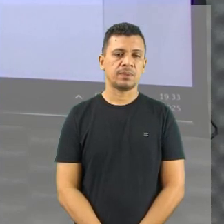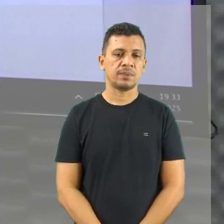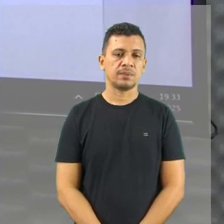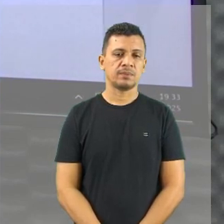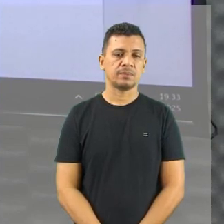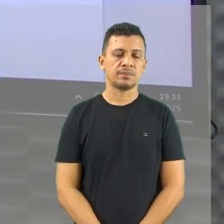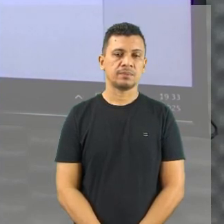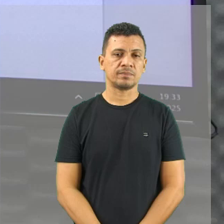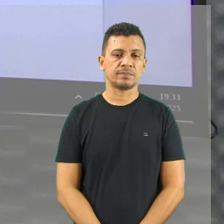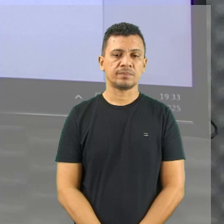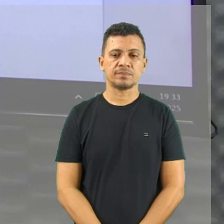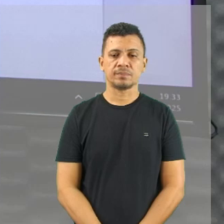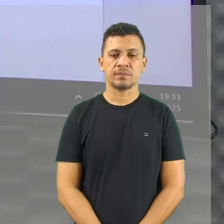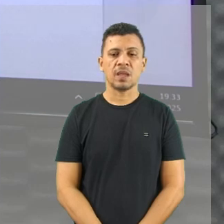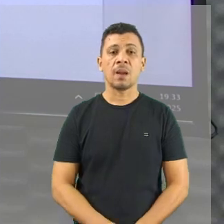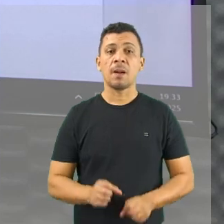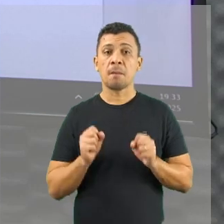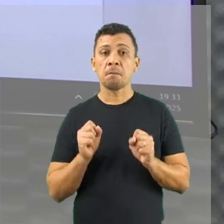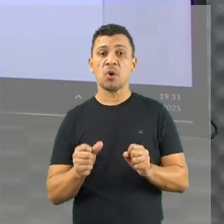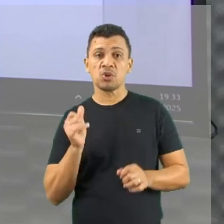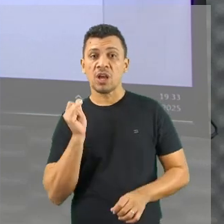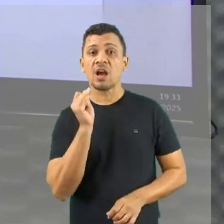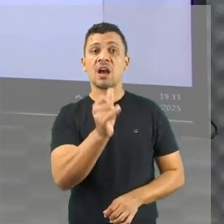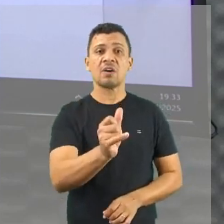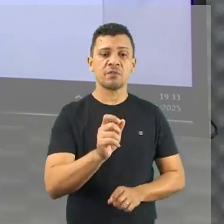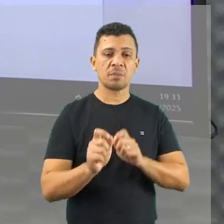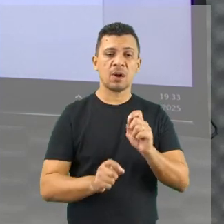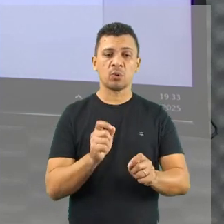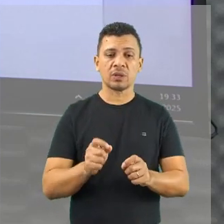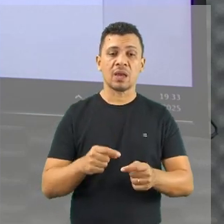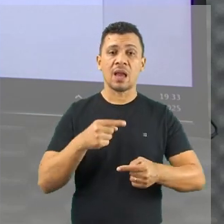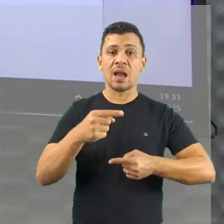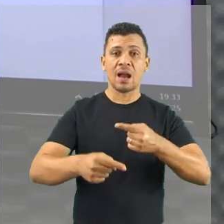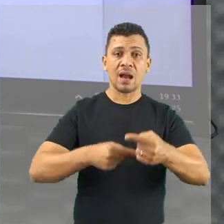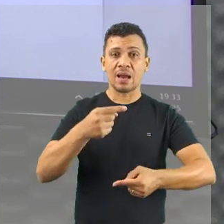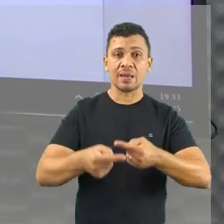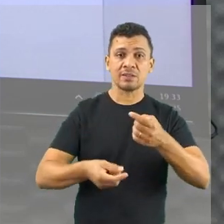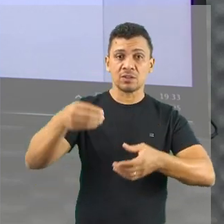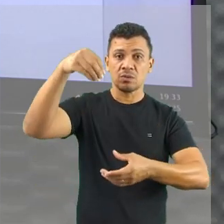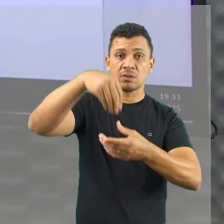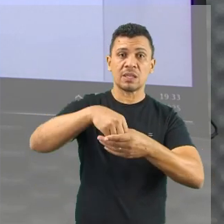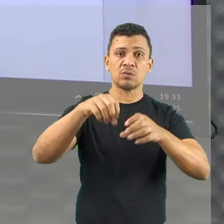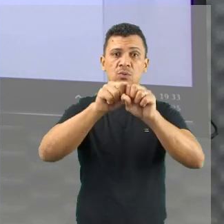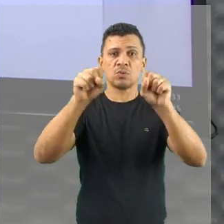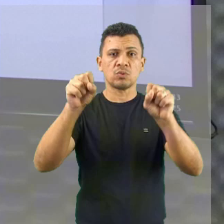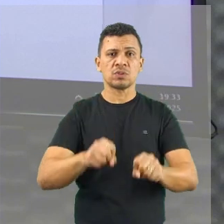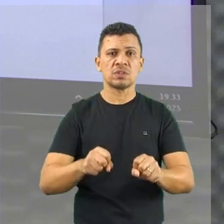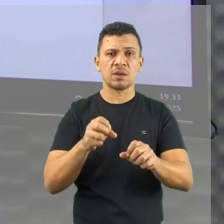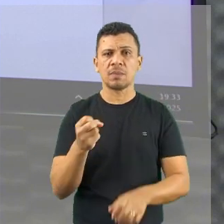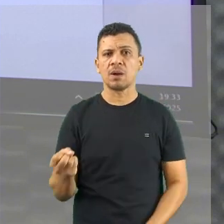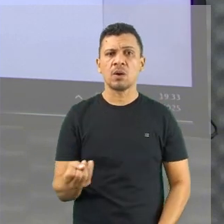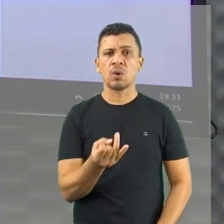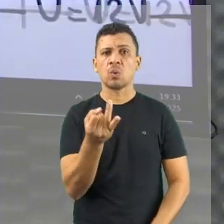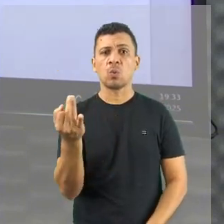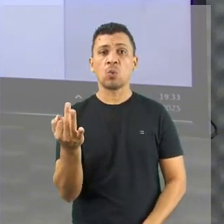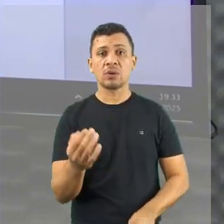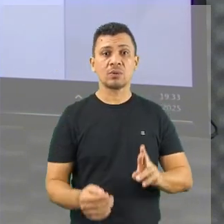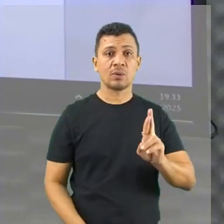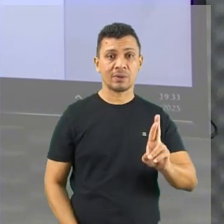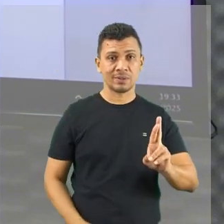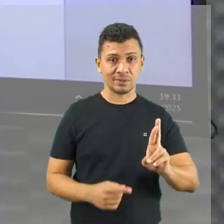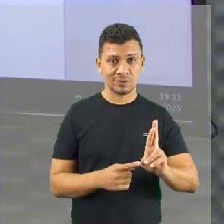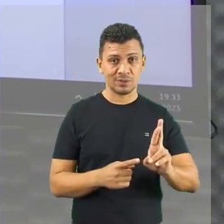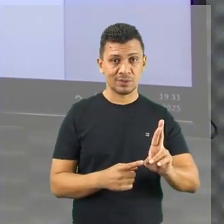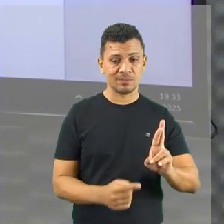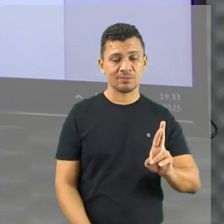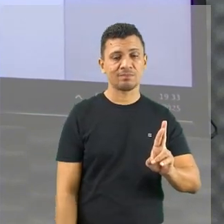12 volts. Podemos afirmar que a resistência equivalente no circuito ele quer para a gente calcular a resistência equivalente.